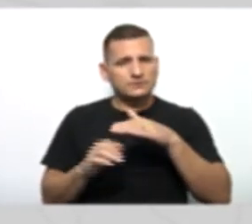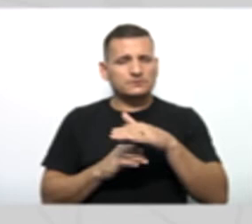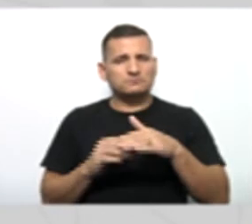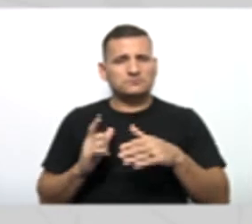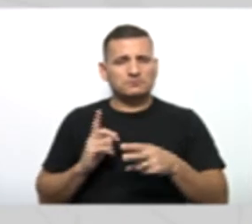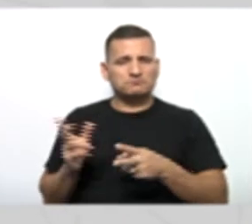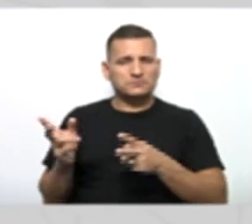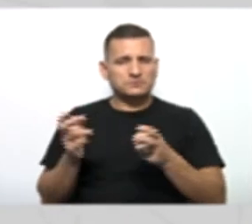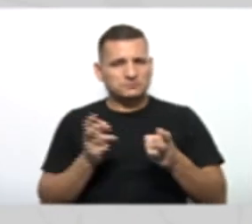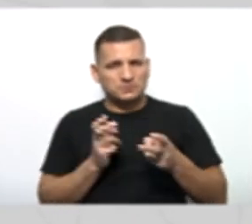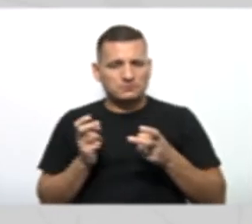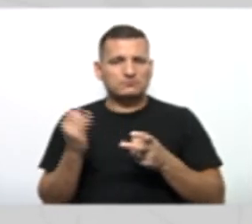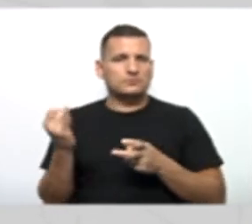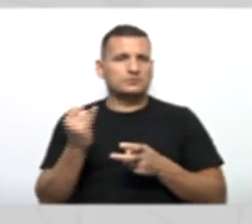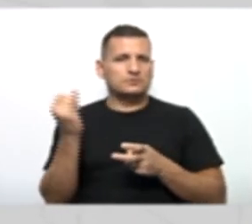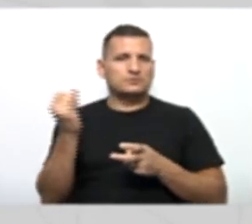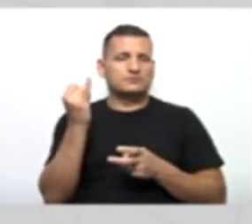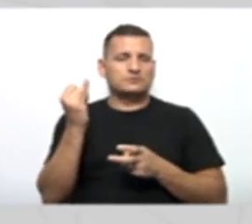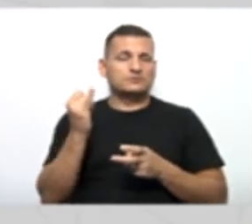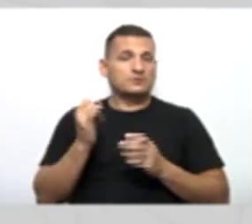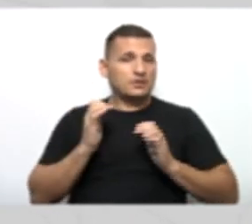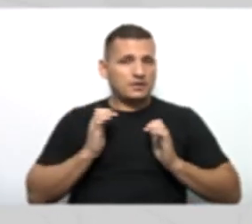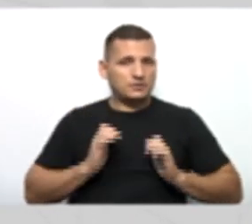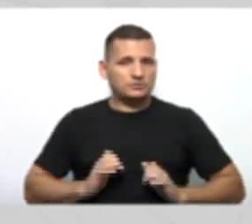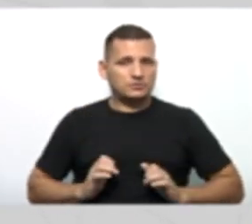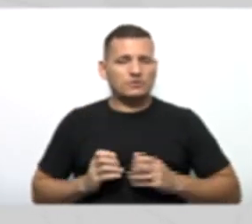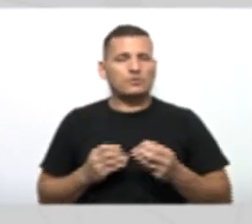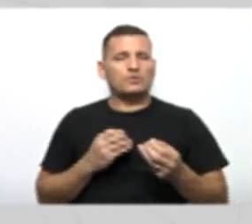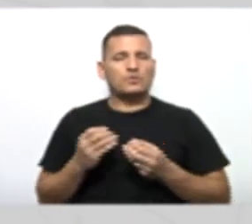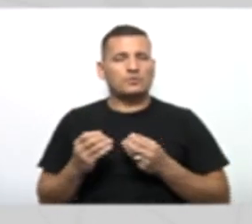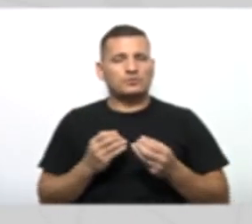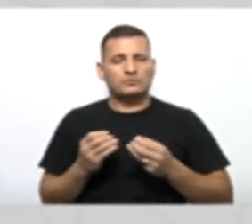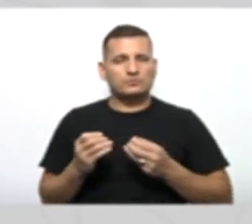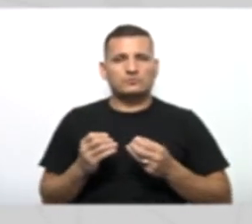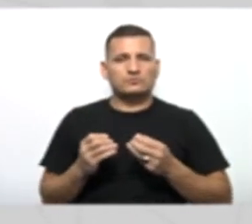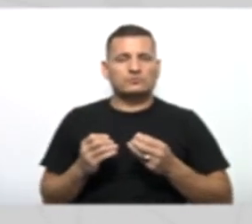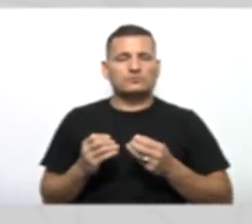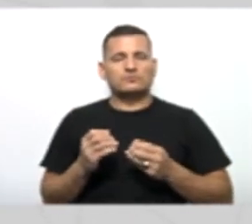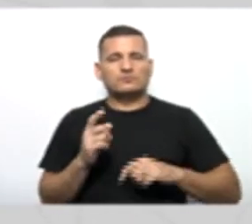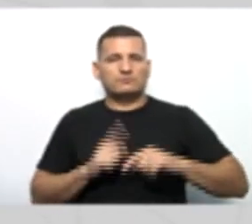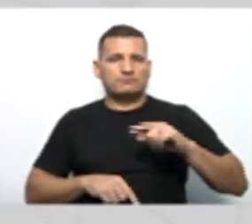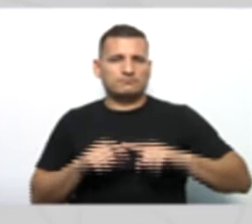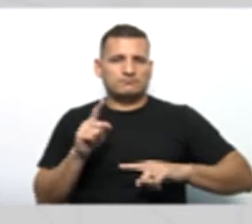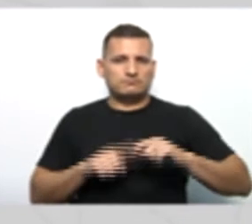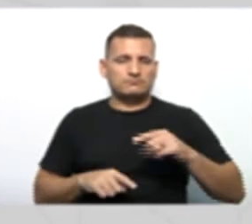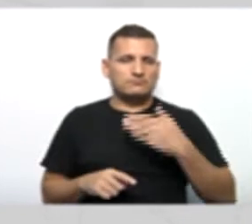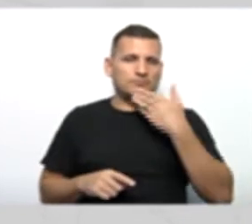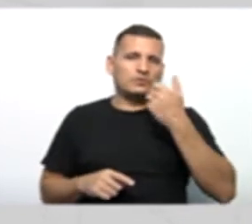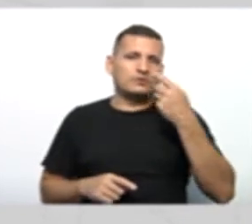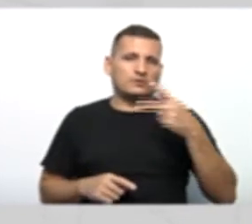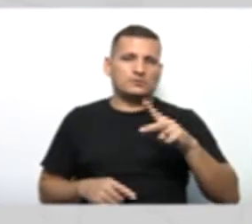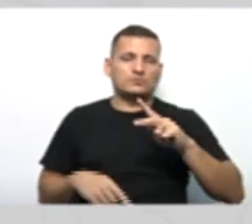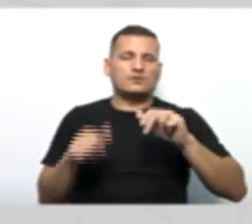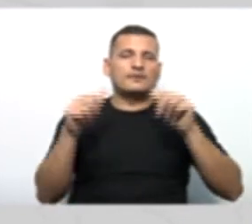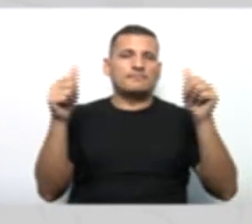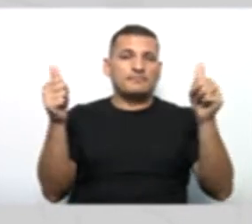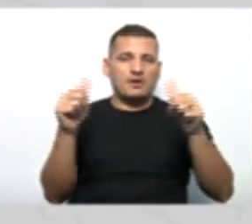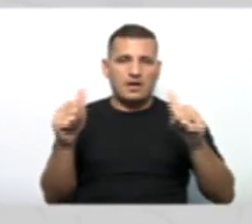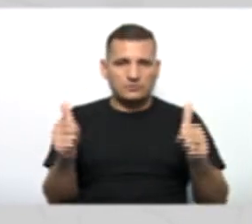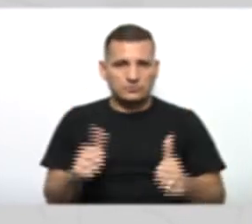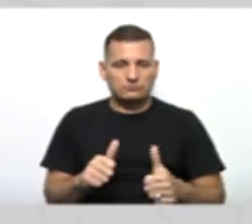da ética como instrumento para melhorar a sua imagem o que